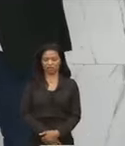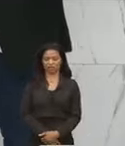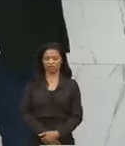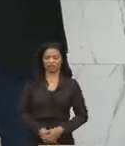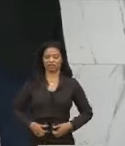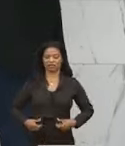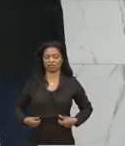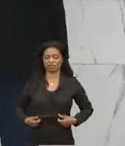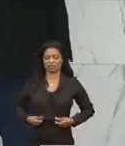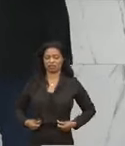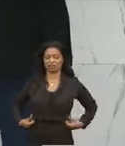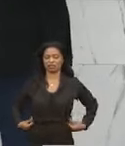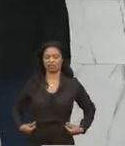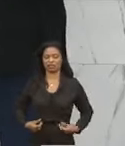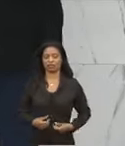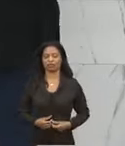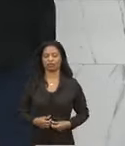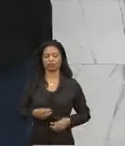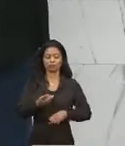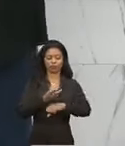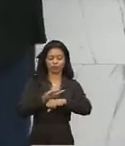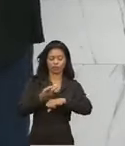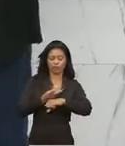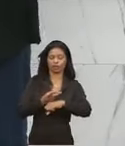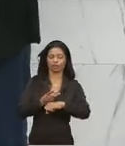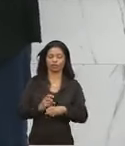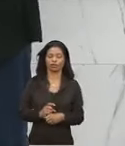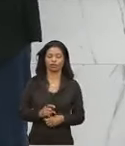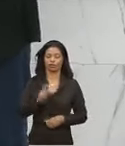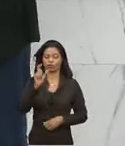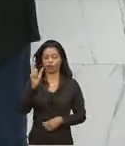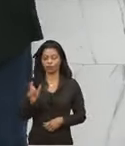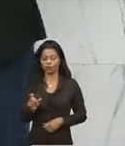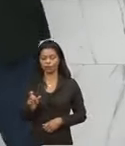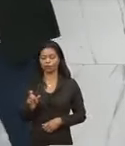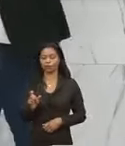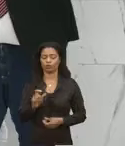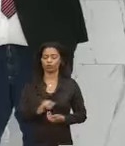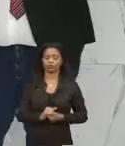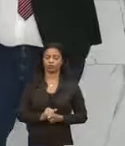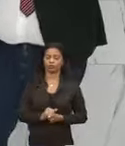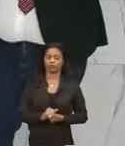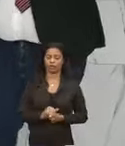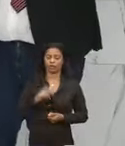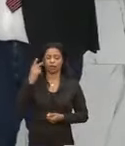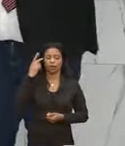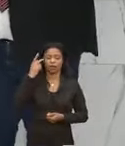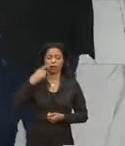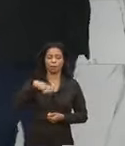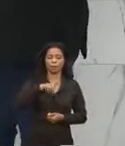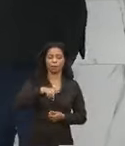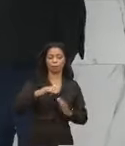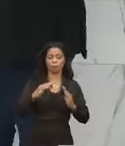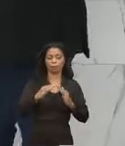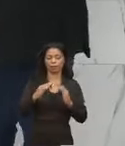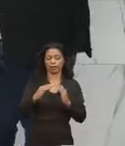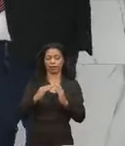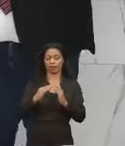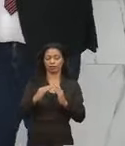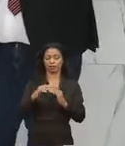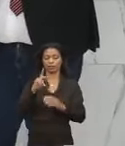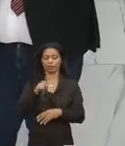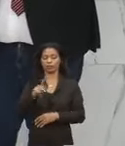encontrar uma pessoa para voltar para sua casa. A professora, a diretora dele da escola, começou a mobilizar o grupo de WhatsApp com a foto